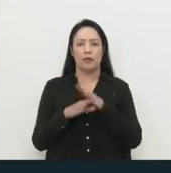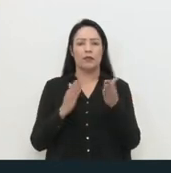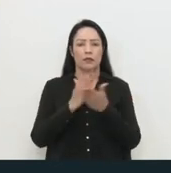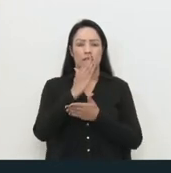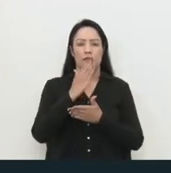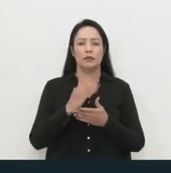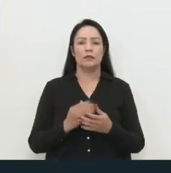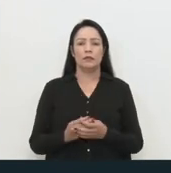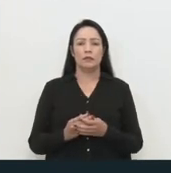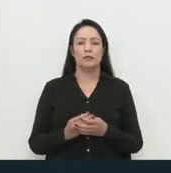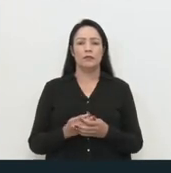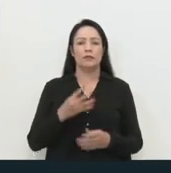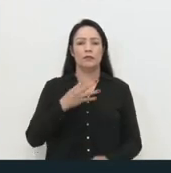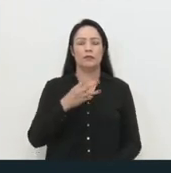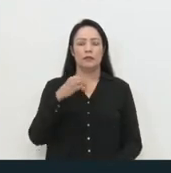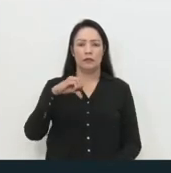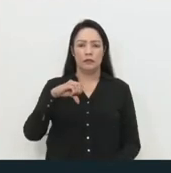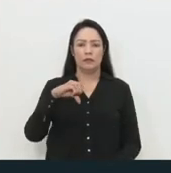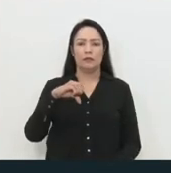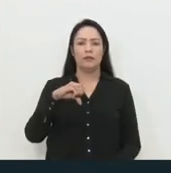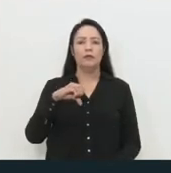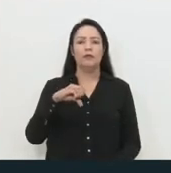canince e tem